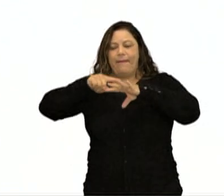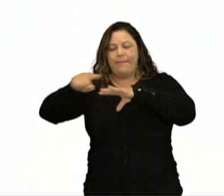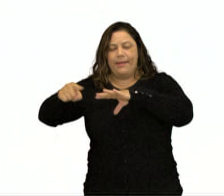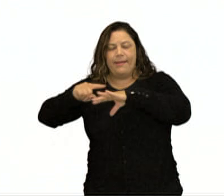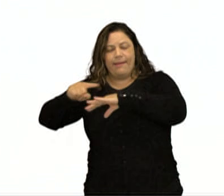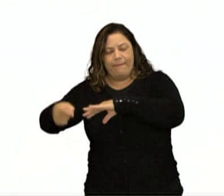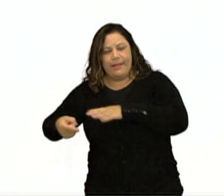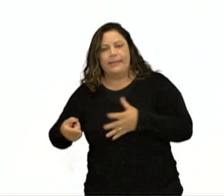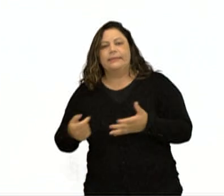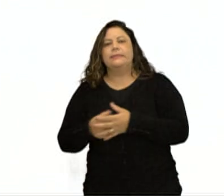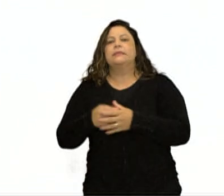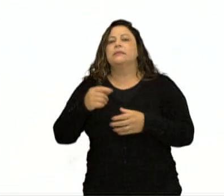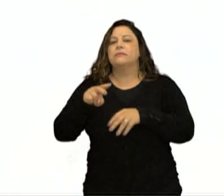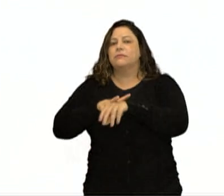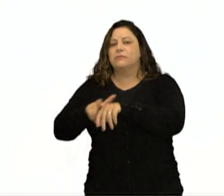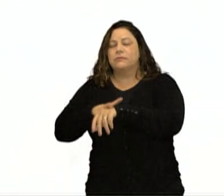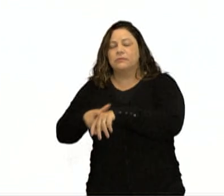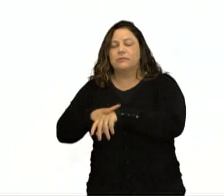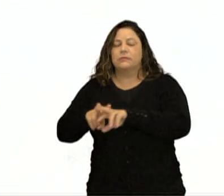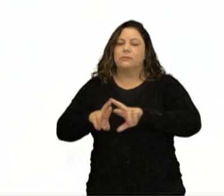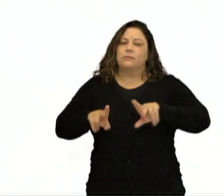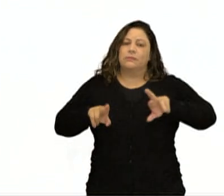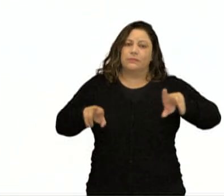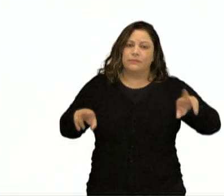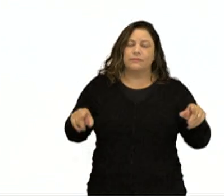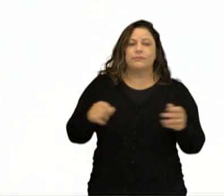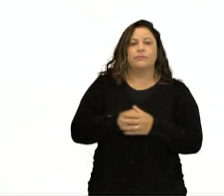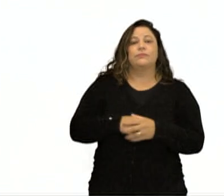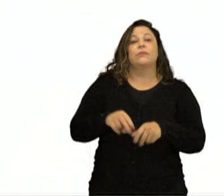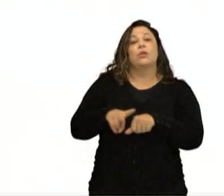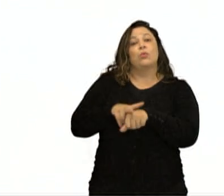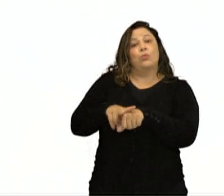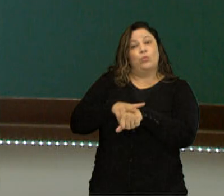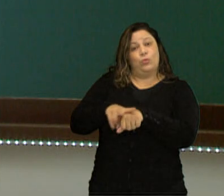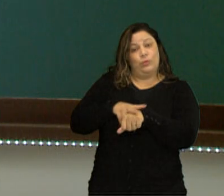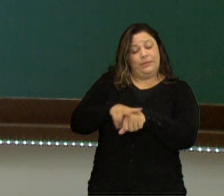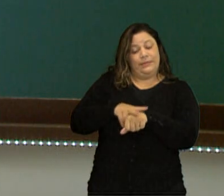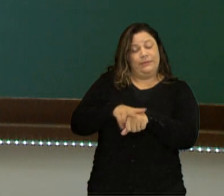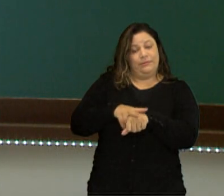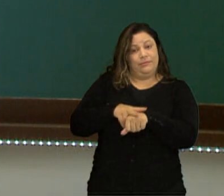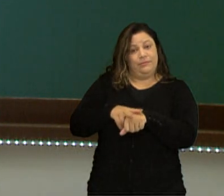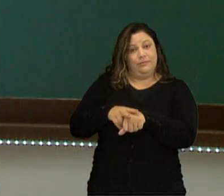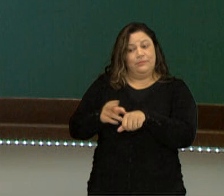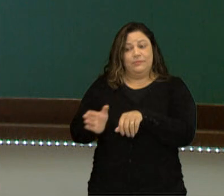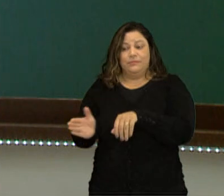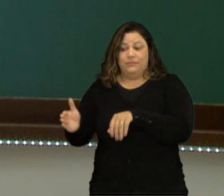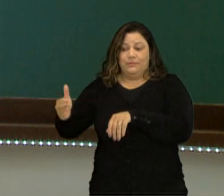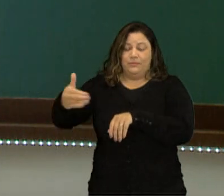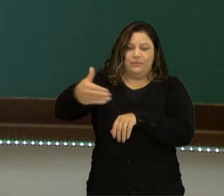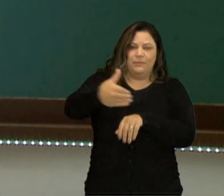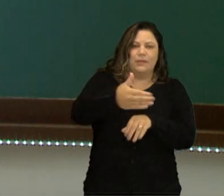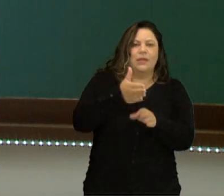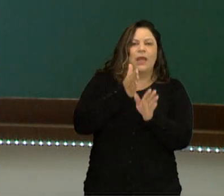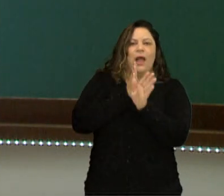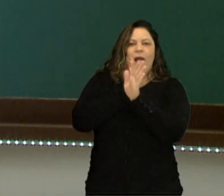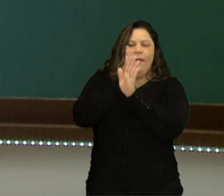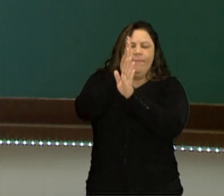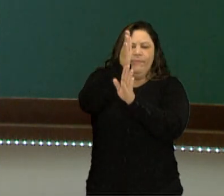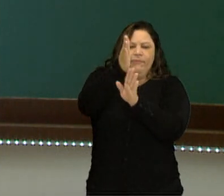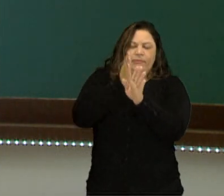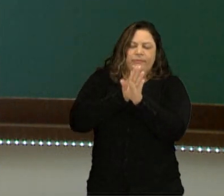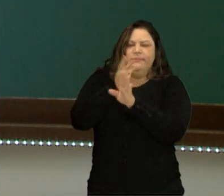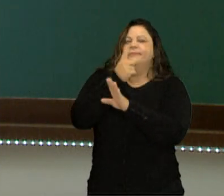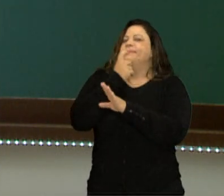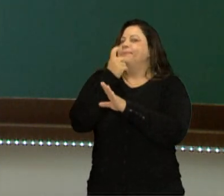das frequências. E lembre-se, o violeta tem maior frequência, então desvia mais. O vermelho tem menor frequência, então